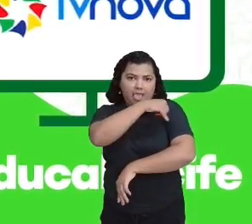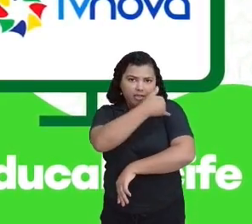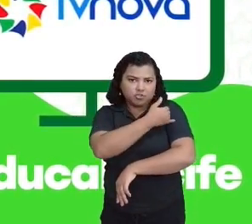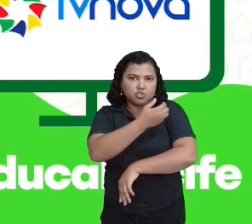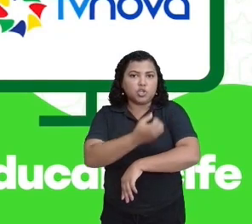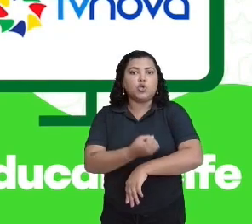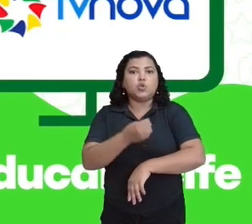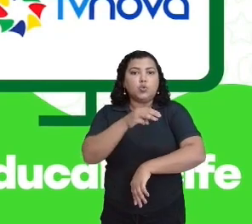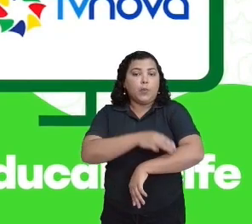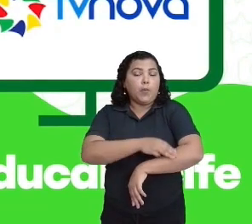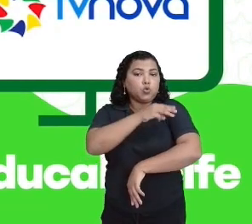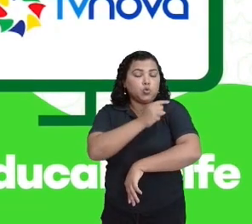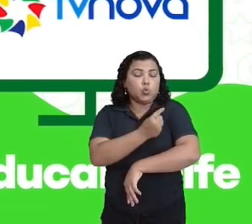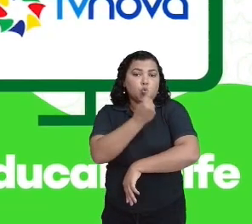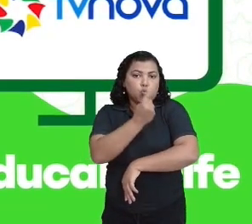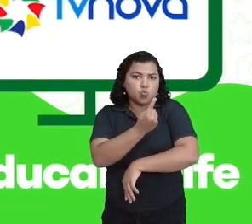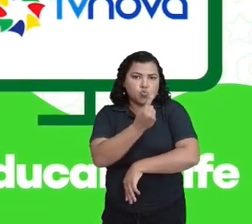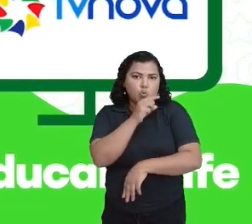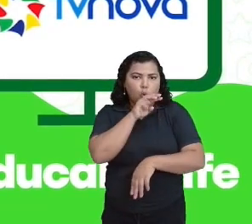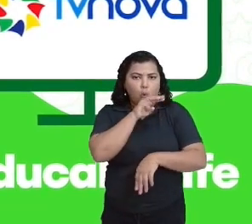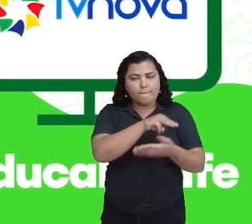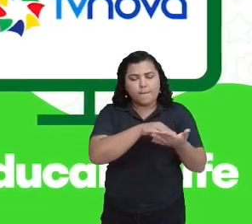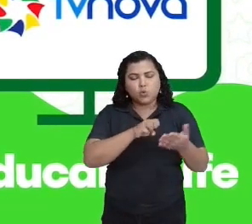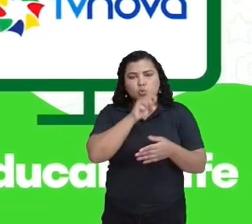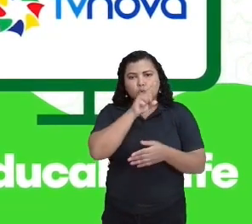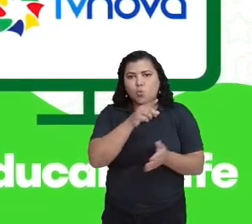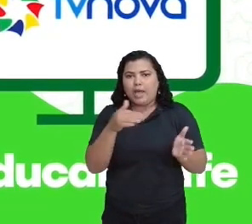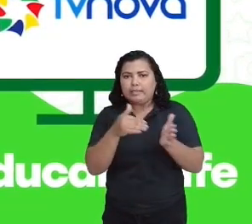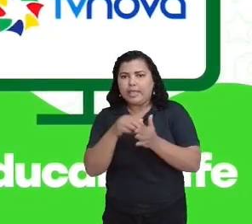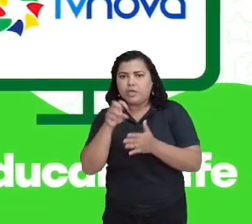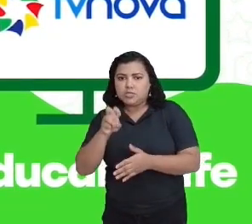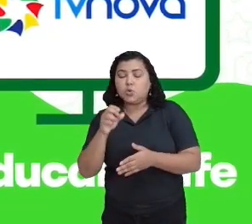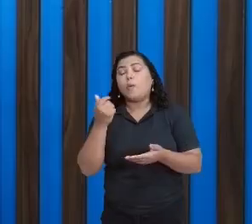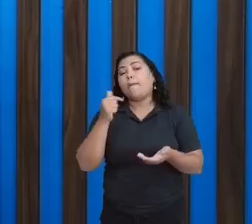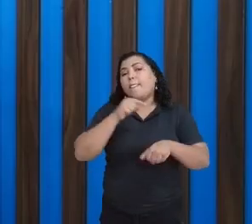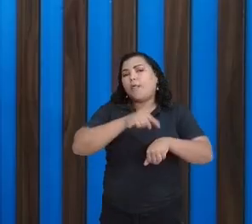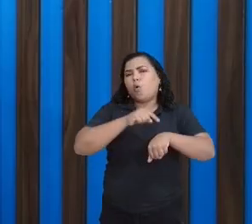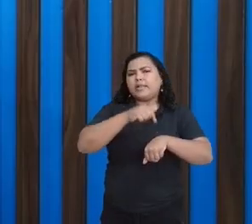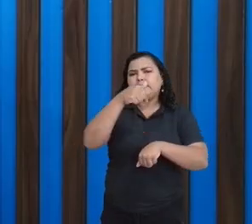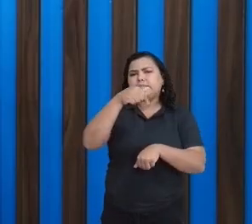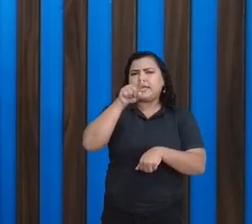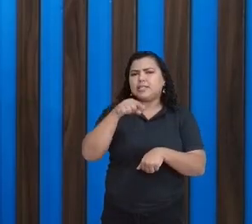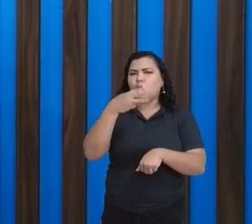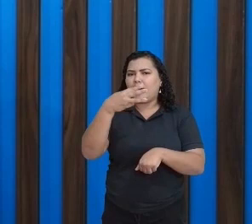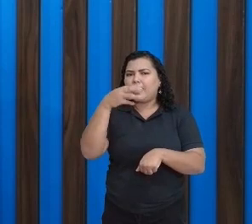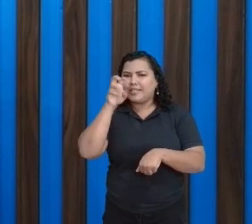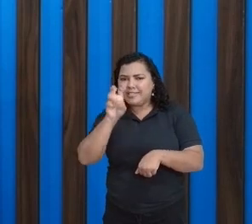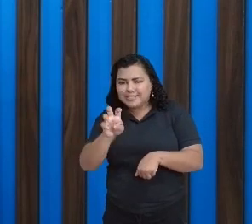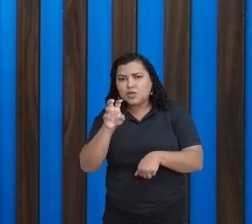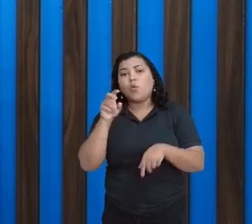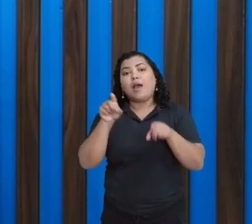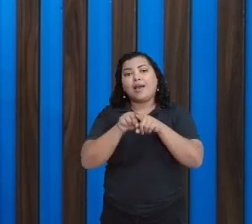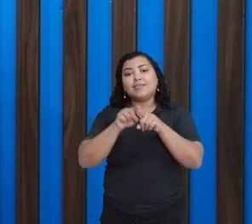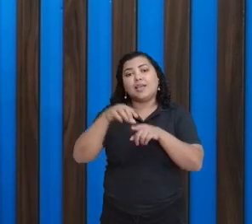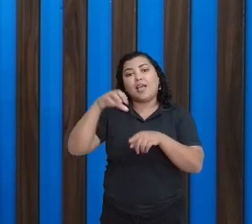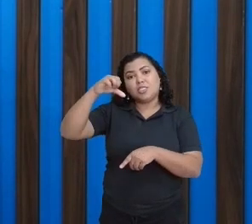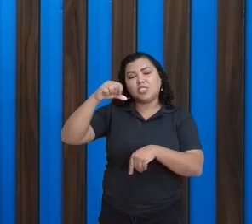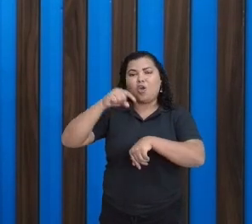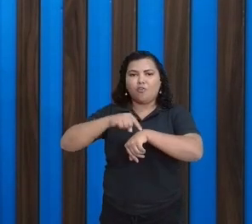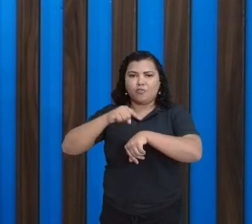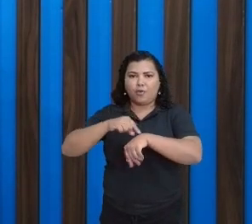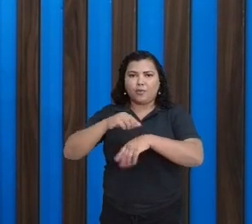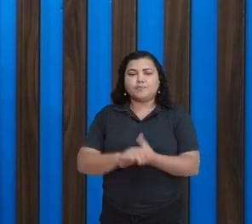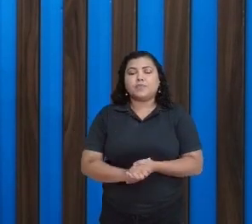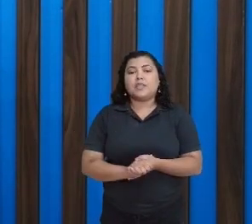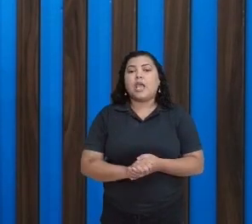5, com exibição de aula das 7h45 da noite até as 9 horas. Anotem tudo direitinho, os canais e horários das